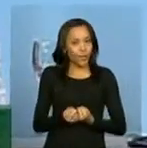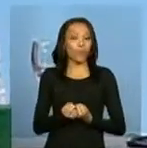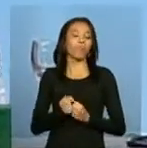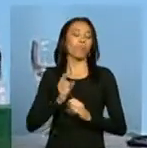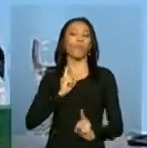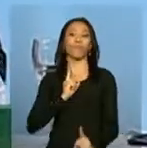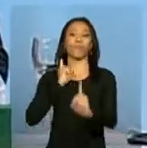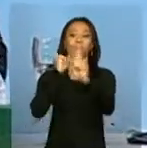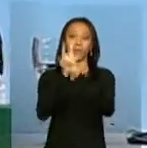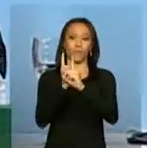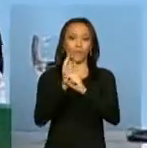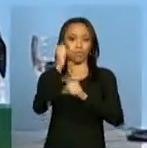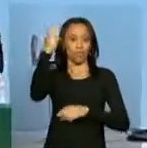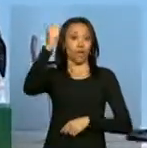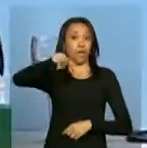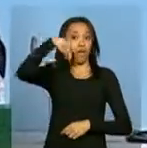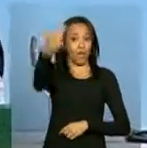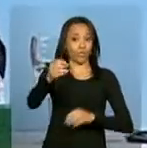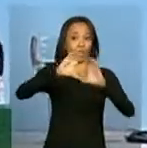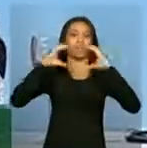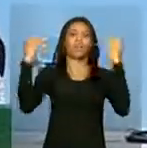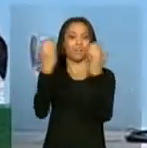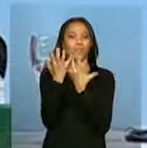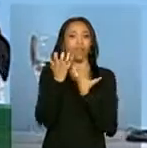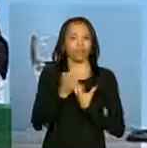próxima conferência.